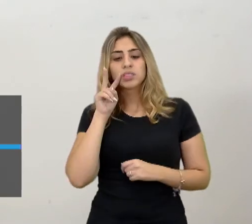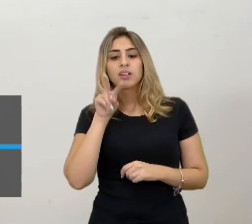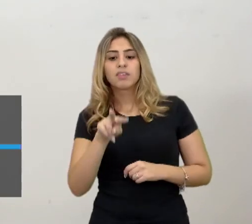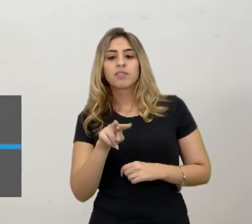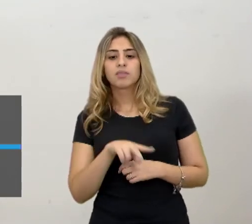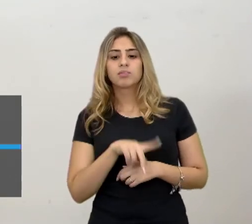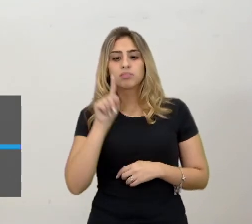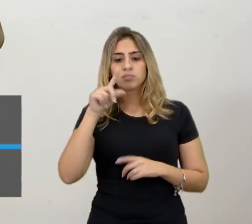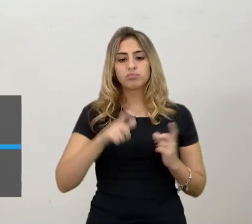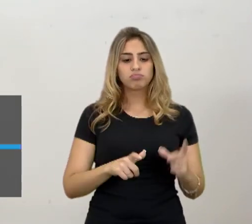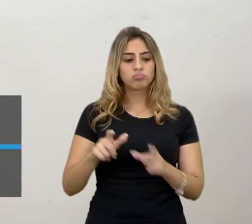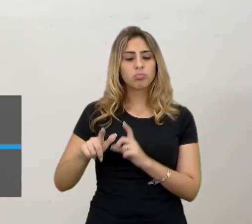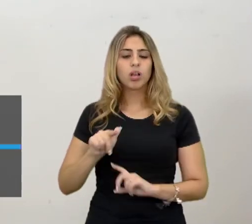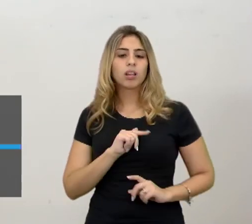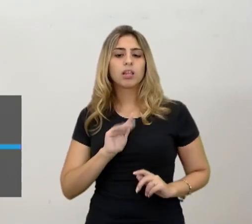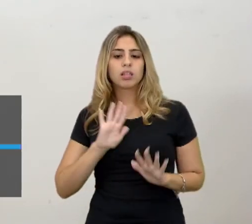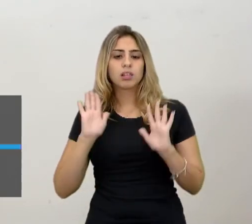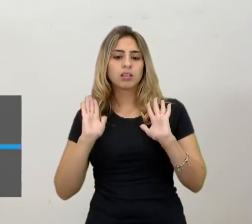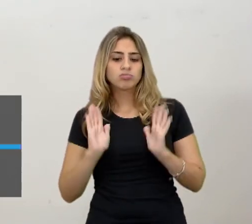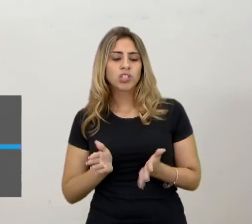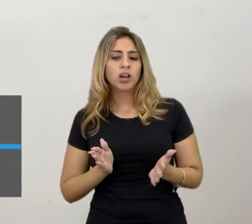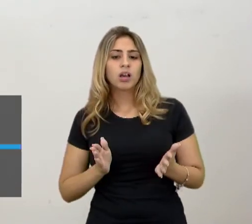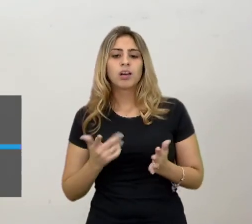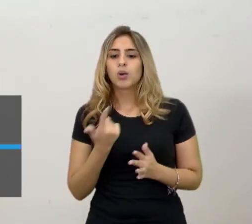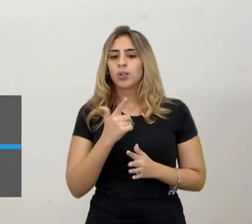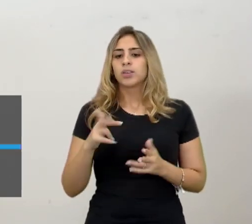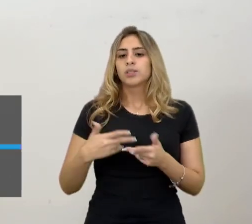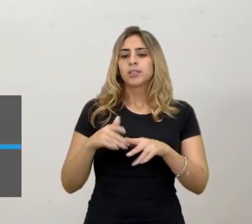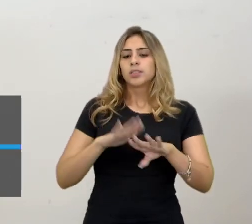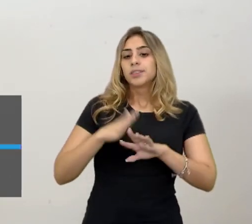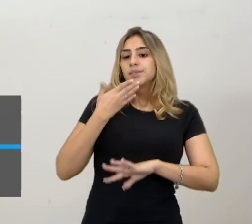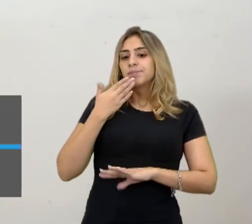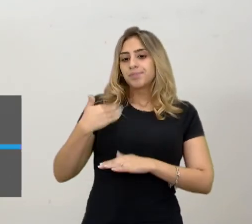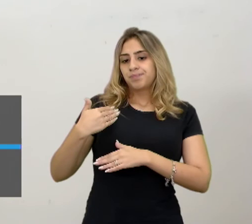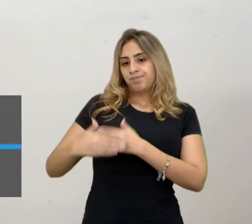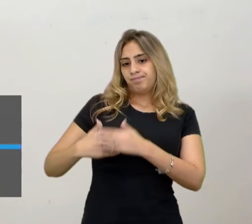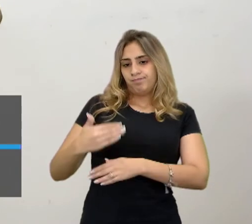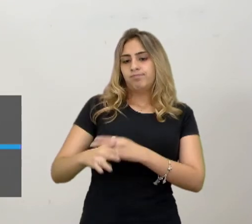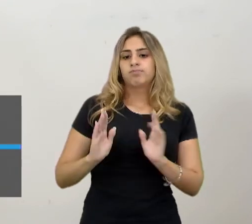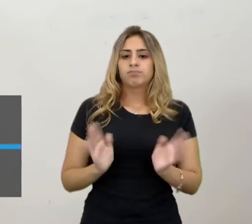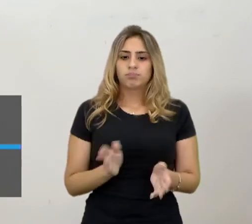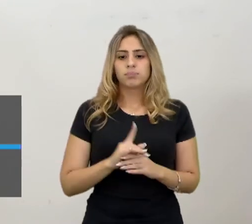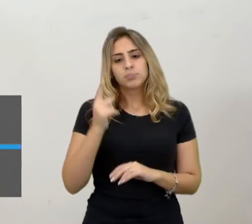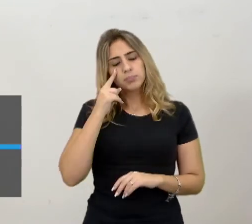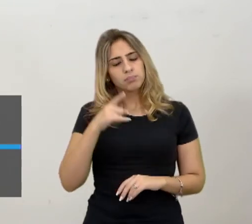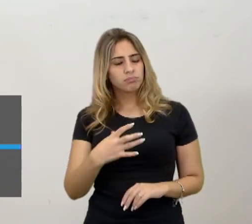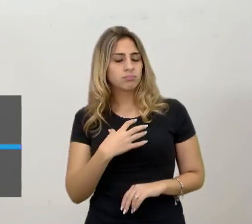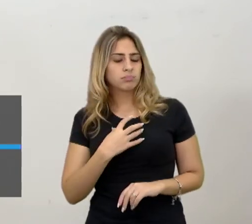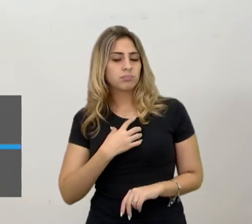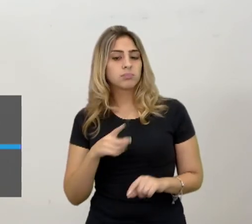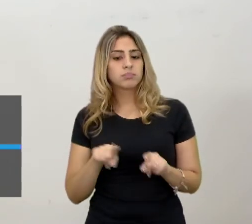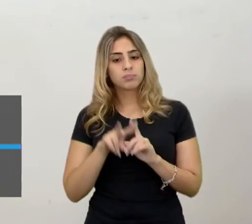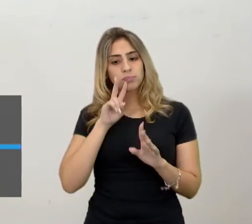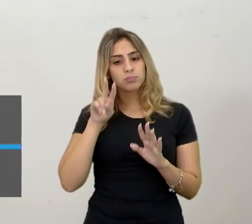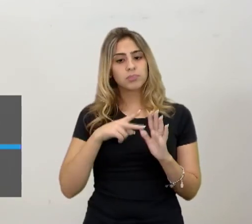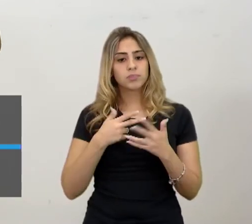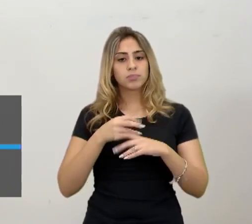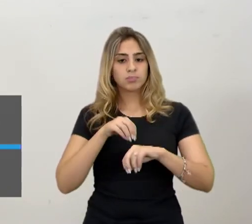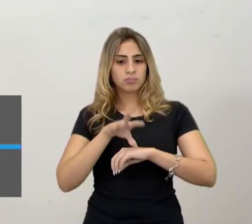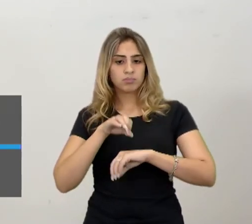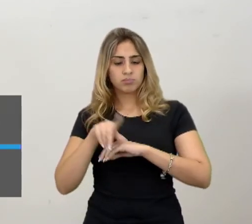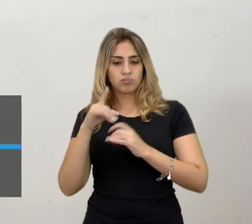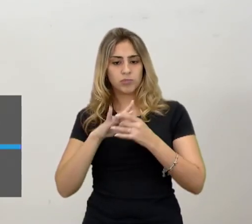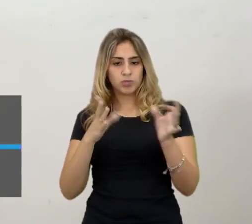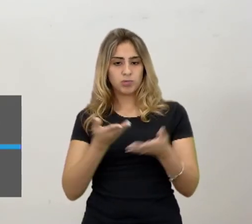essa nação já tem outras coisas mais fáceis para produzir, tá certo? pense nisso e leia os artigos que eu vou deixar para vocês.